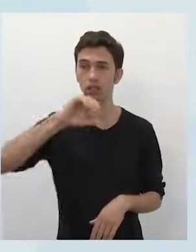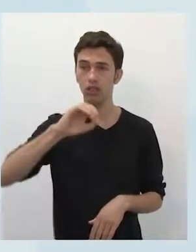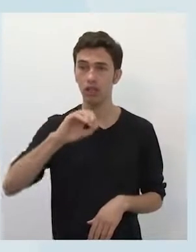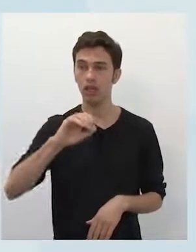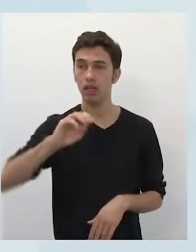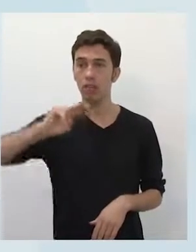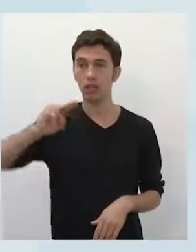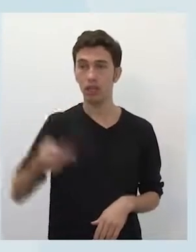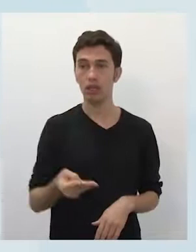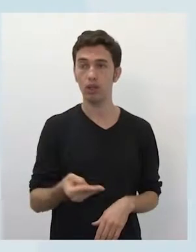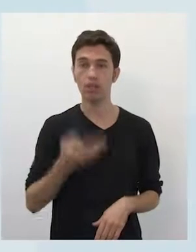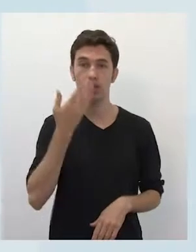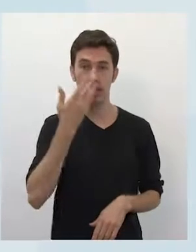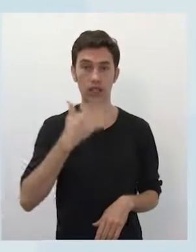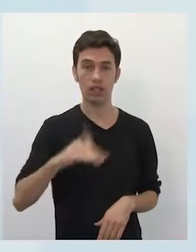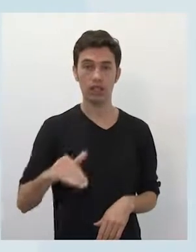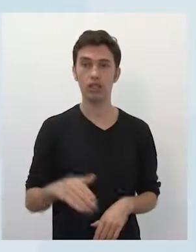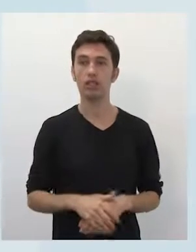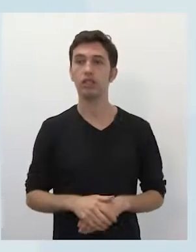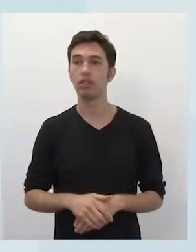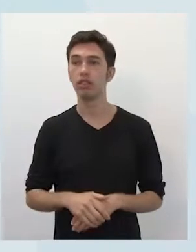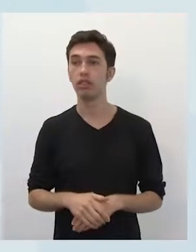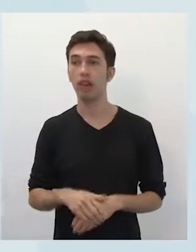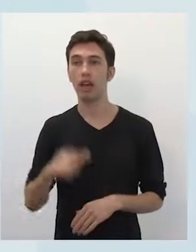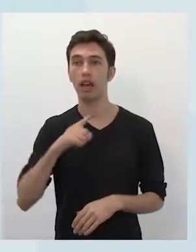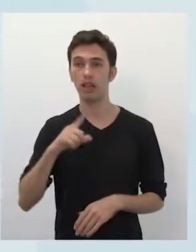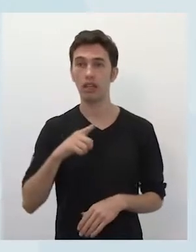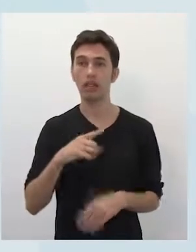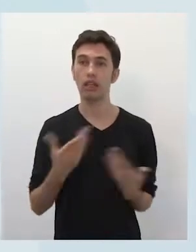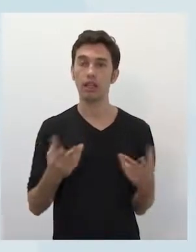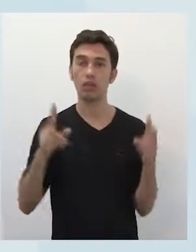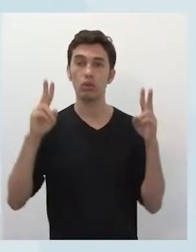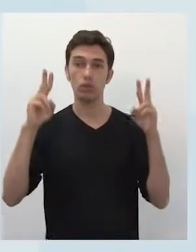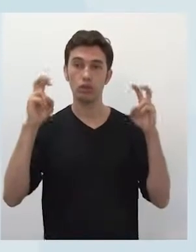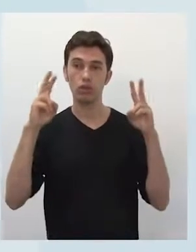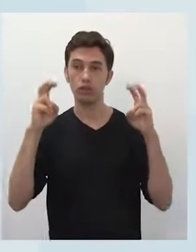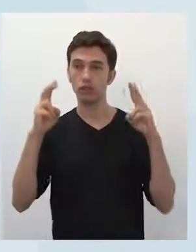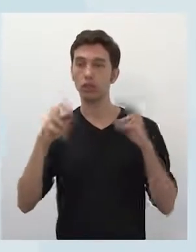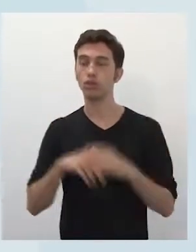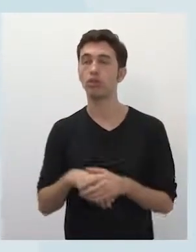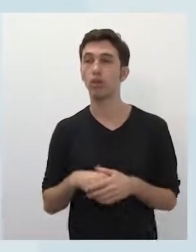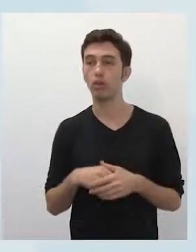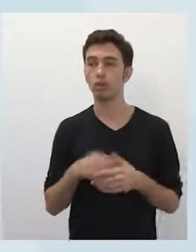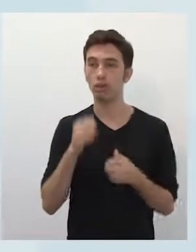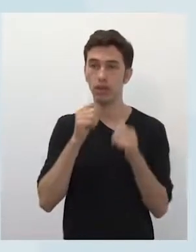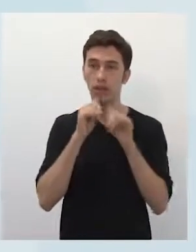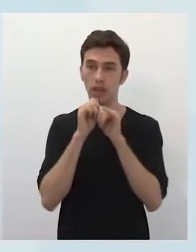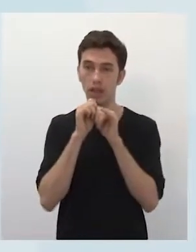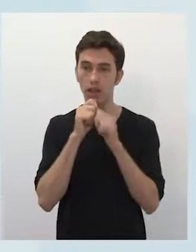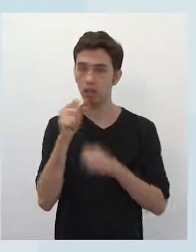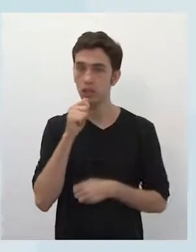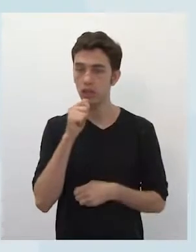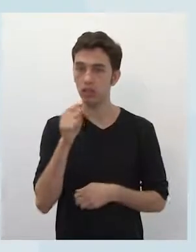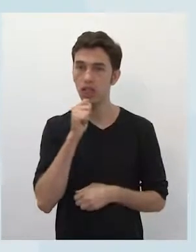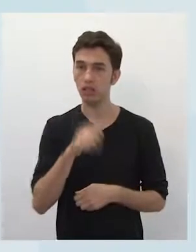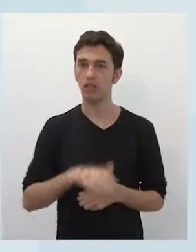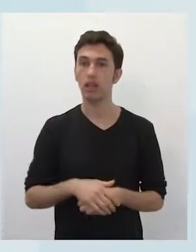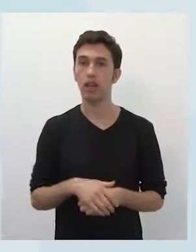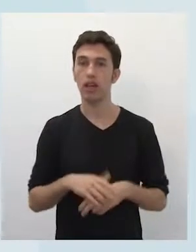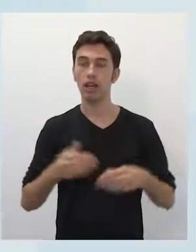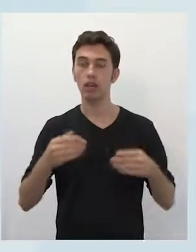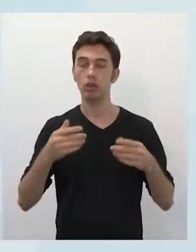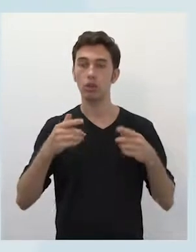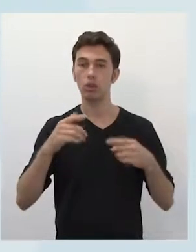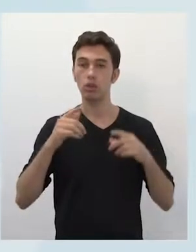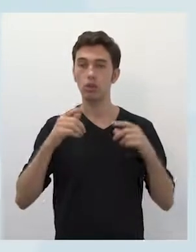Em 2021. Então, aqui a gente já tem um título aí para a reportagem. Depois, temos o subtítulo,